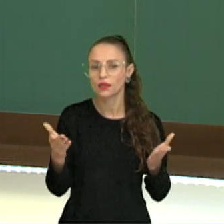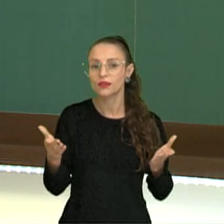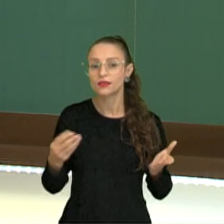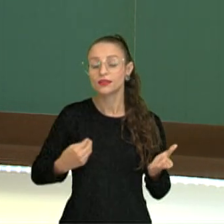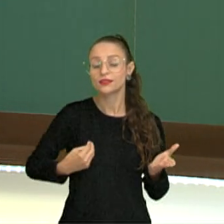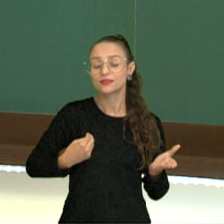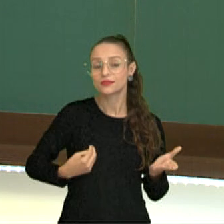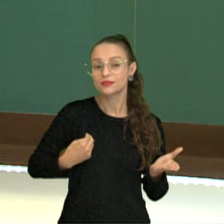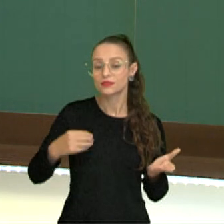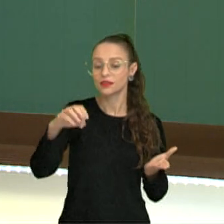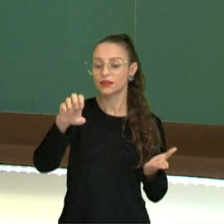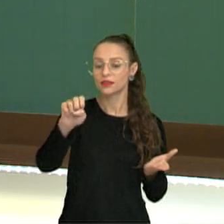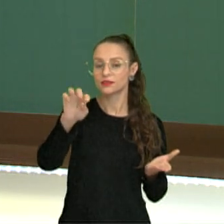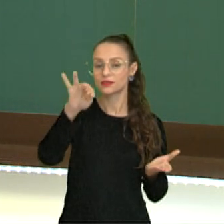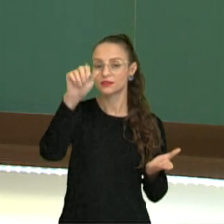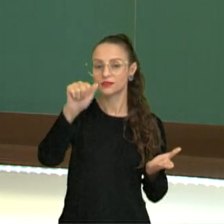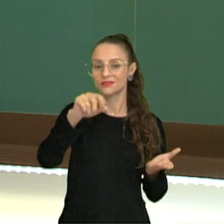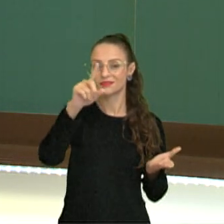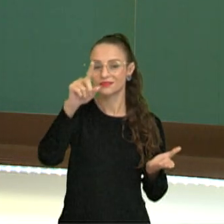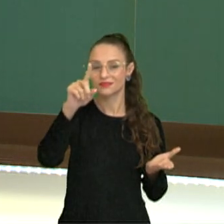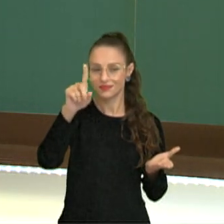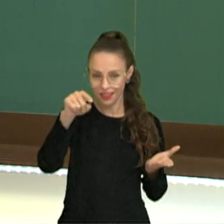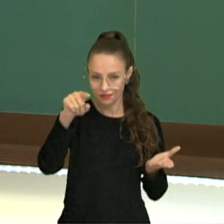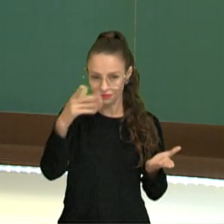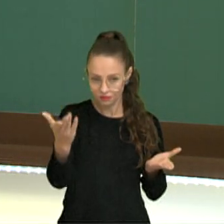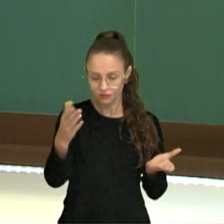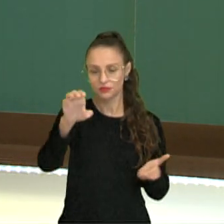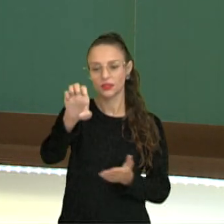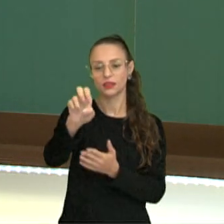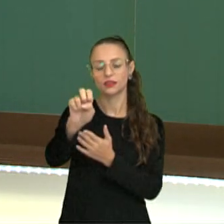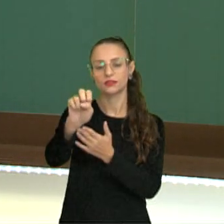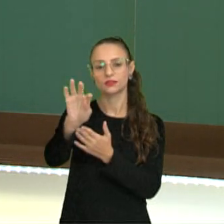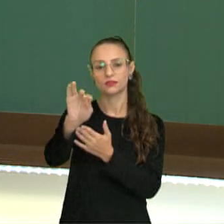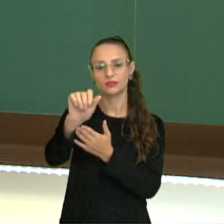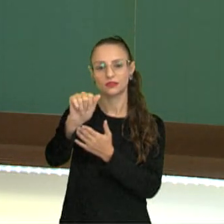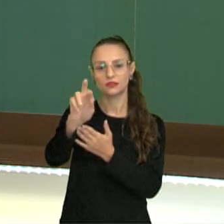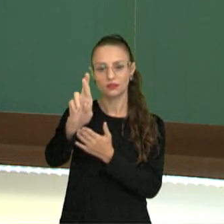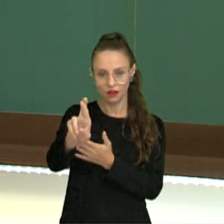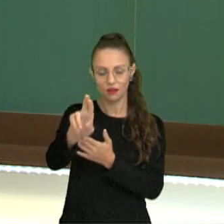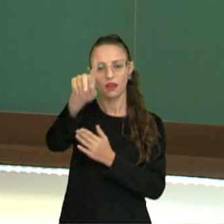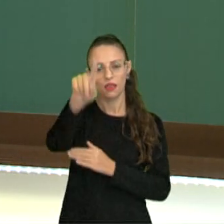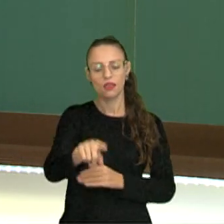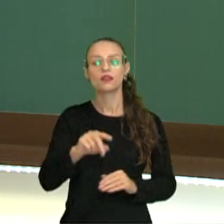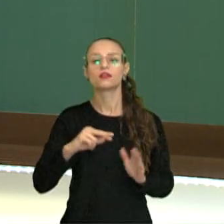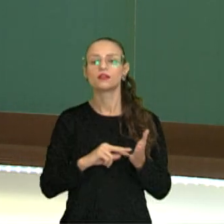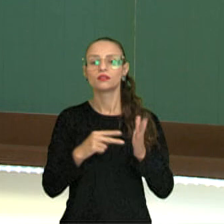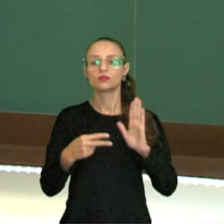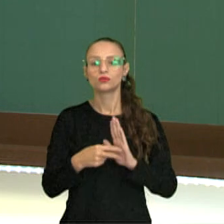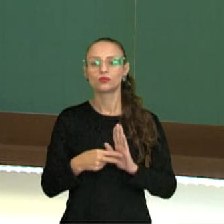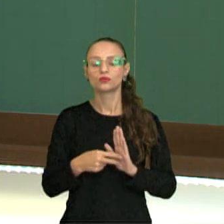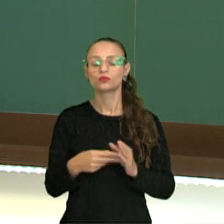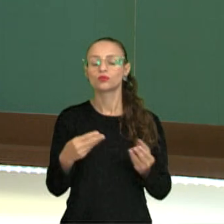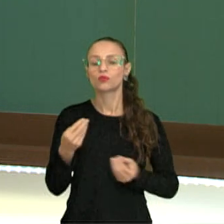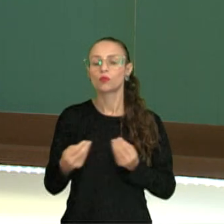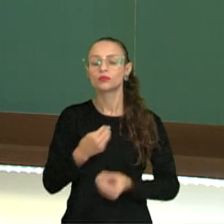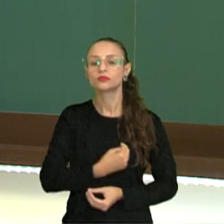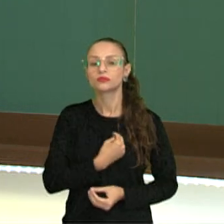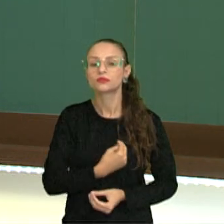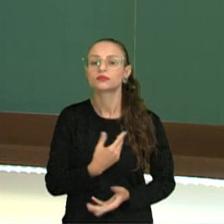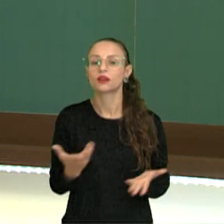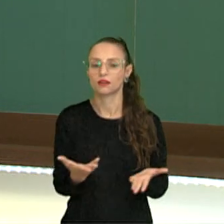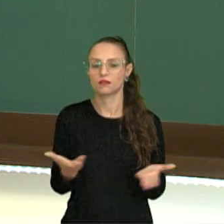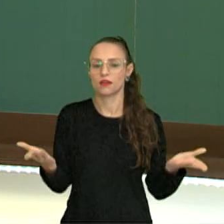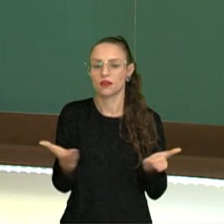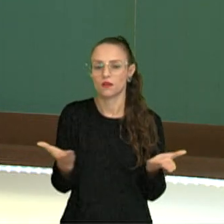Está quebrado. Então, este verbo, né, estar, ele representa estado, certo? A